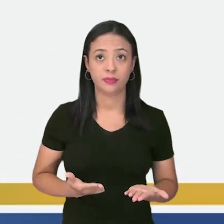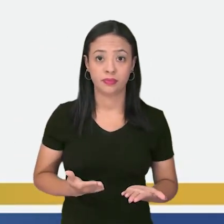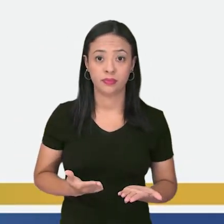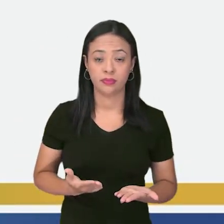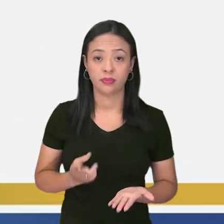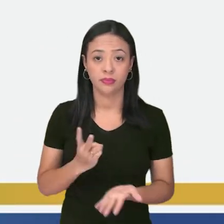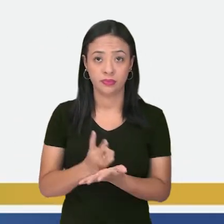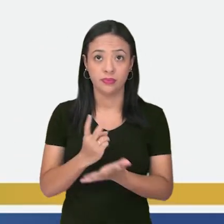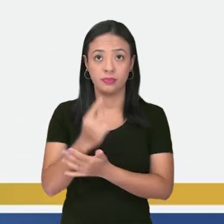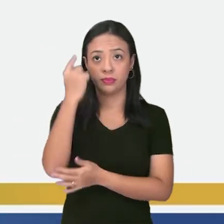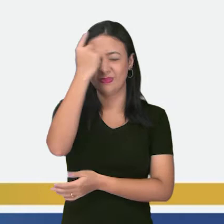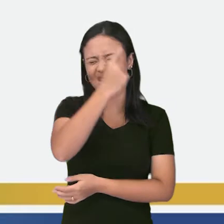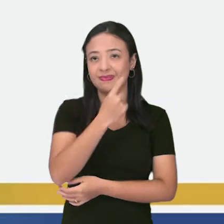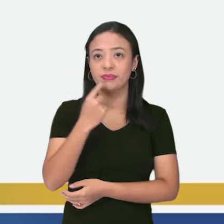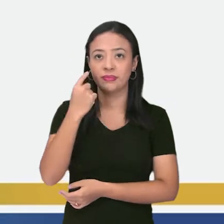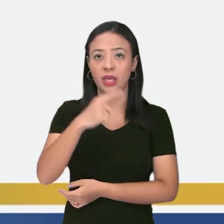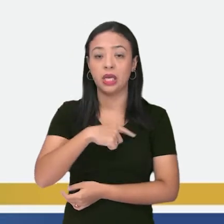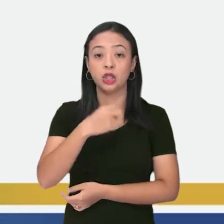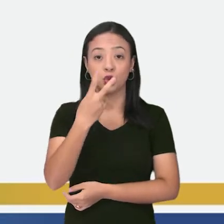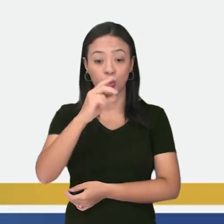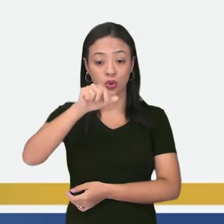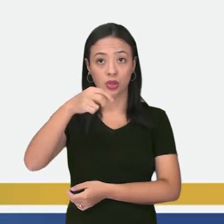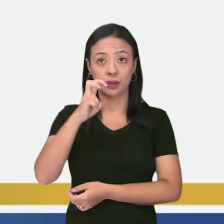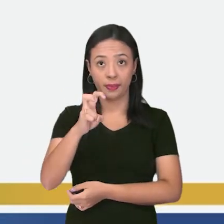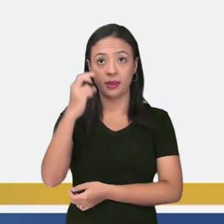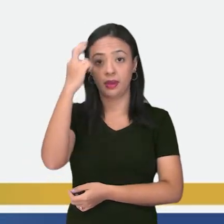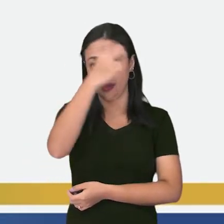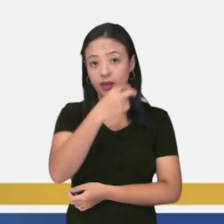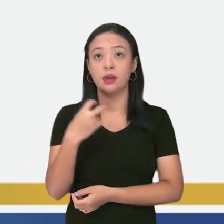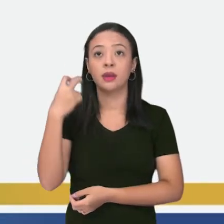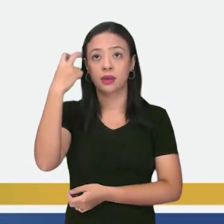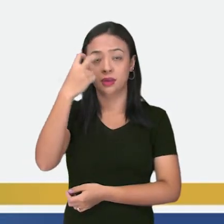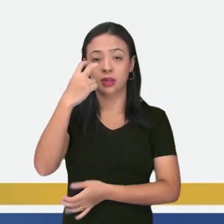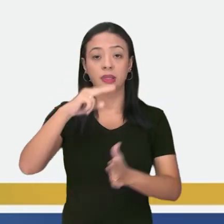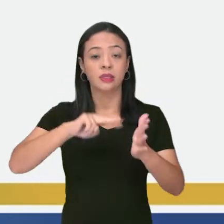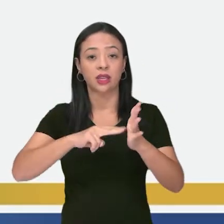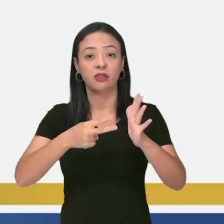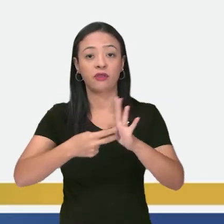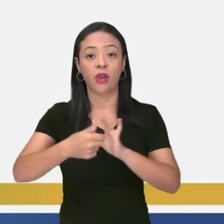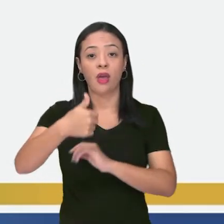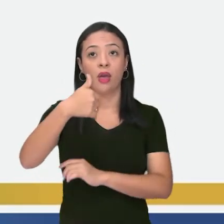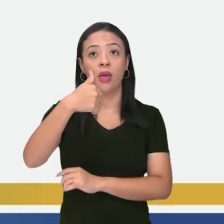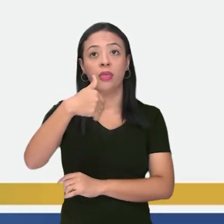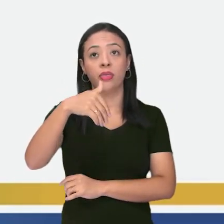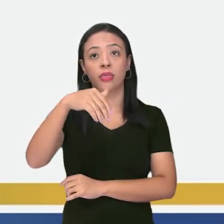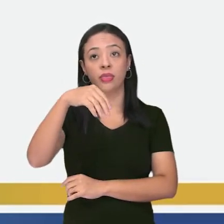por hora, então ele faz 2 horas e meia, que vai ser igual a